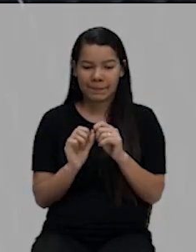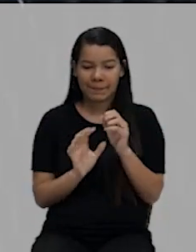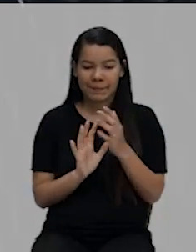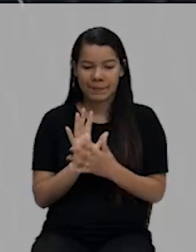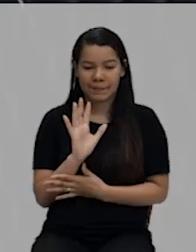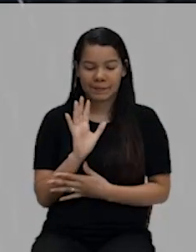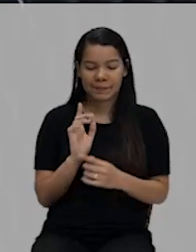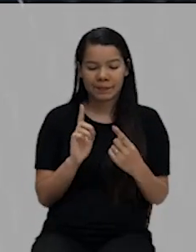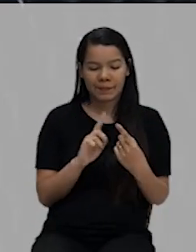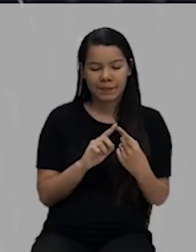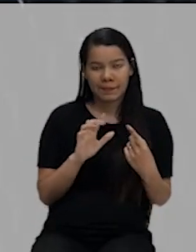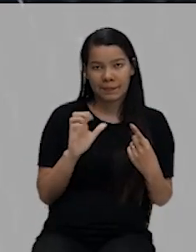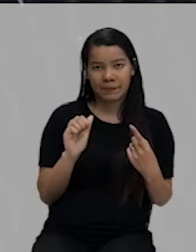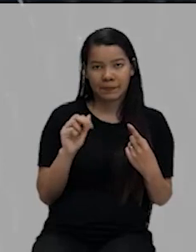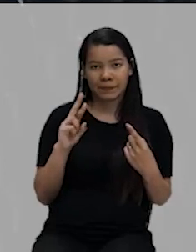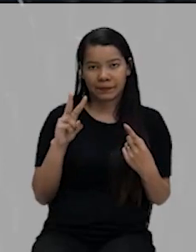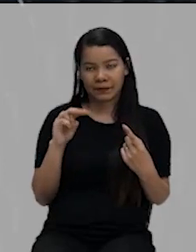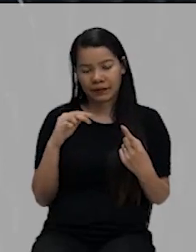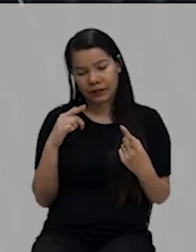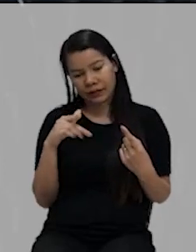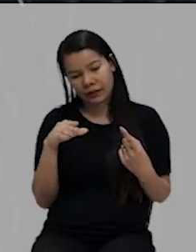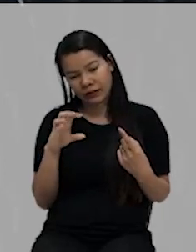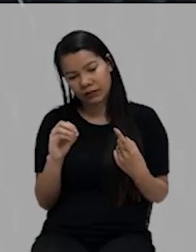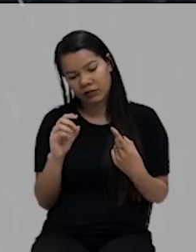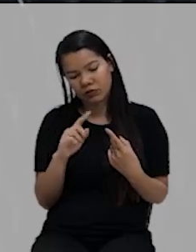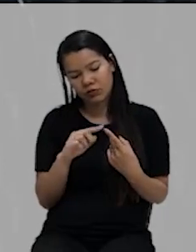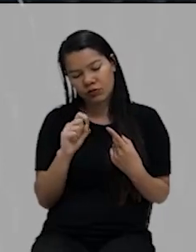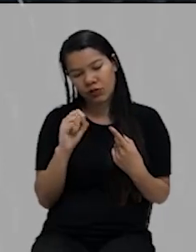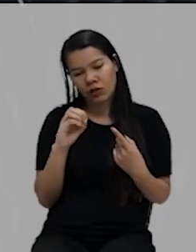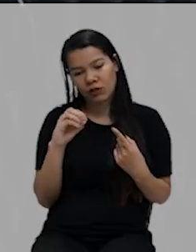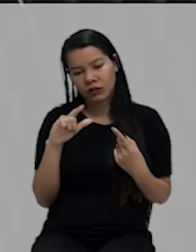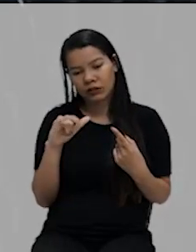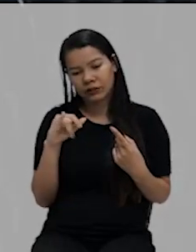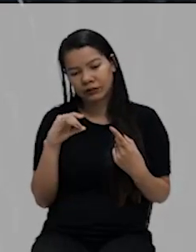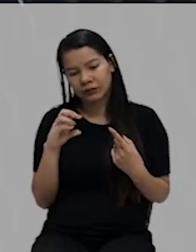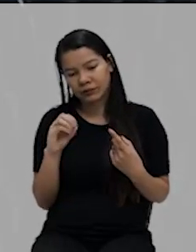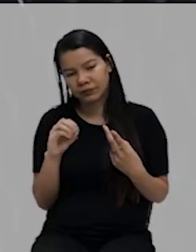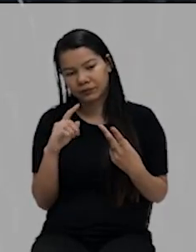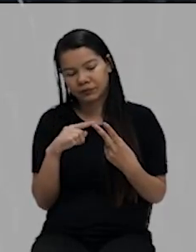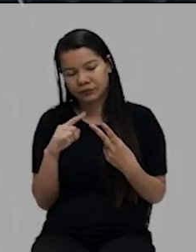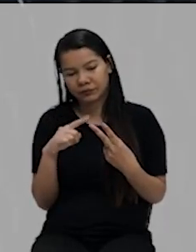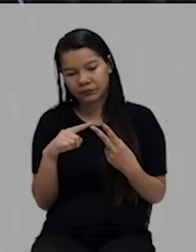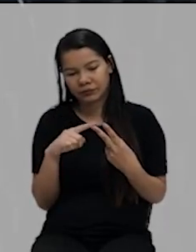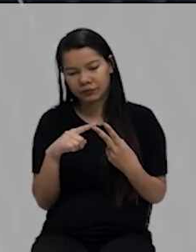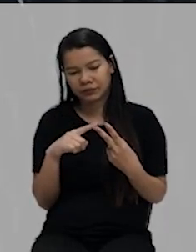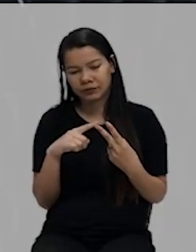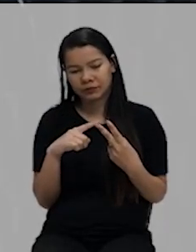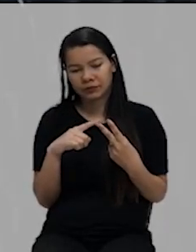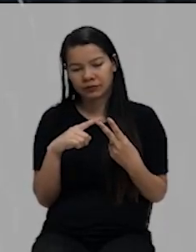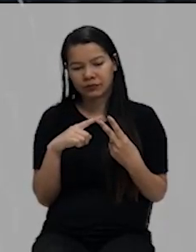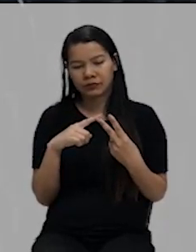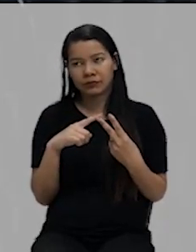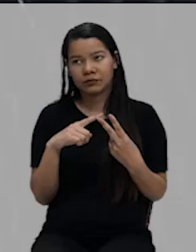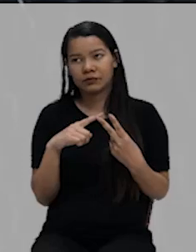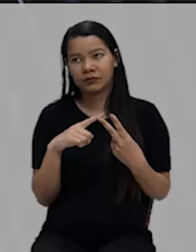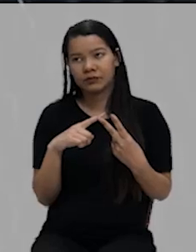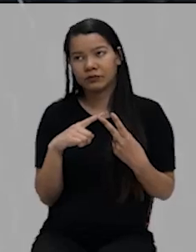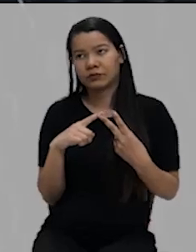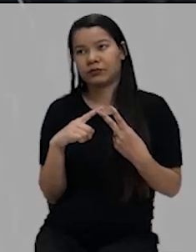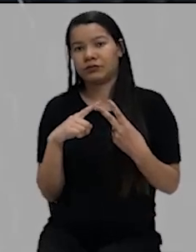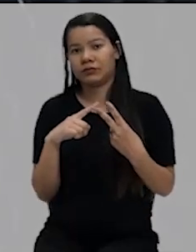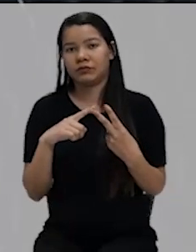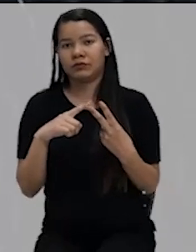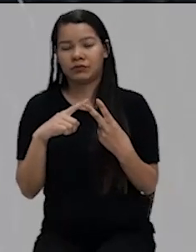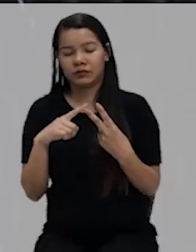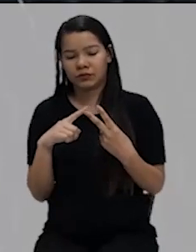de carvão, que são os resíduos sólidos, um vapor, certo? Uma fumaça saindo, que é